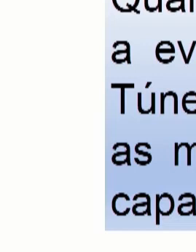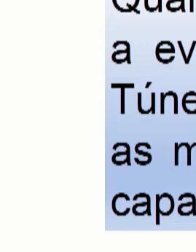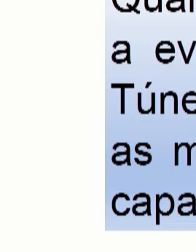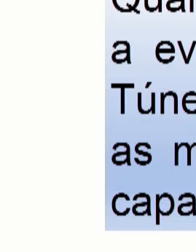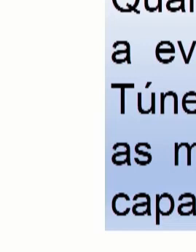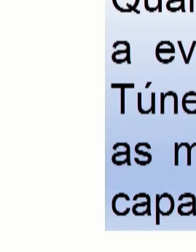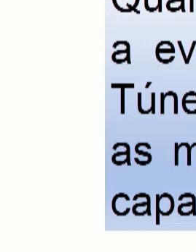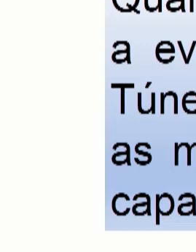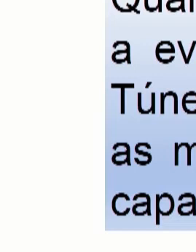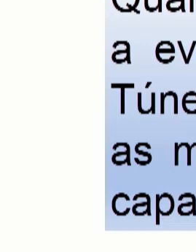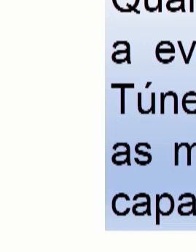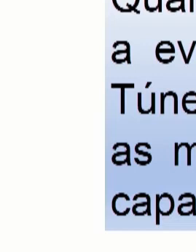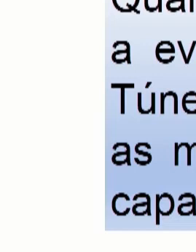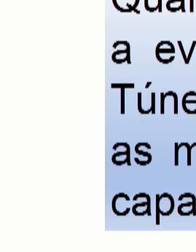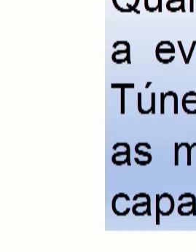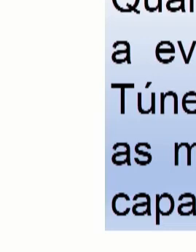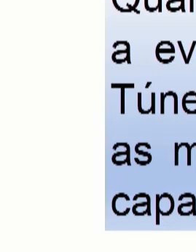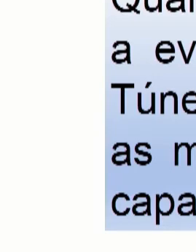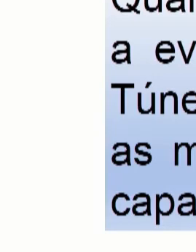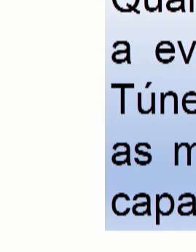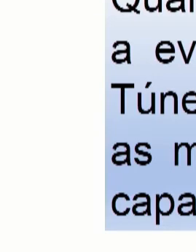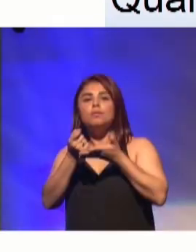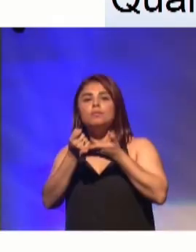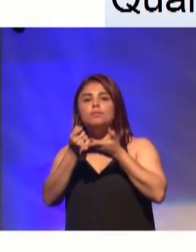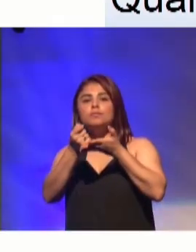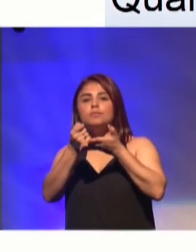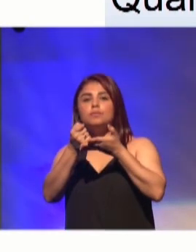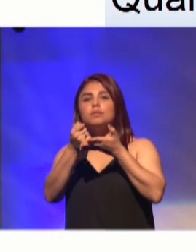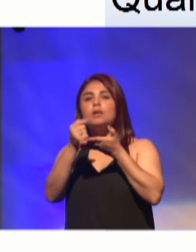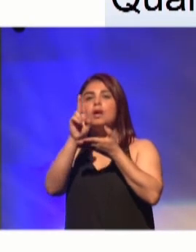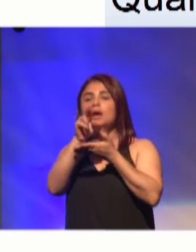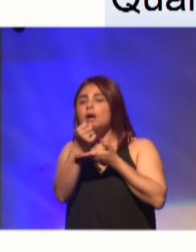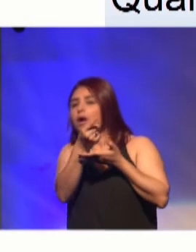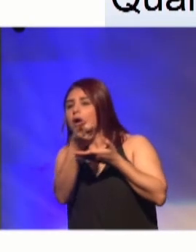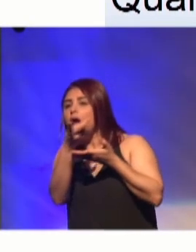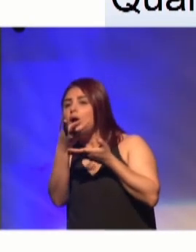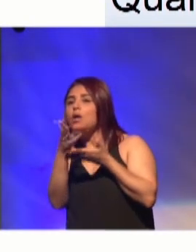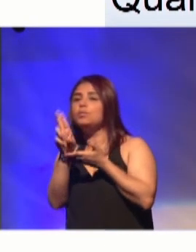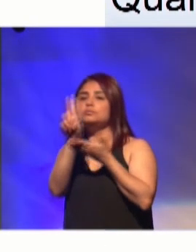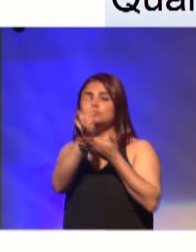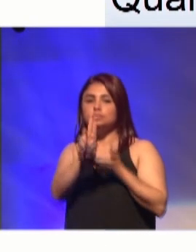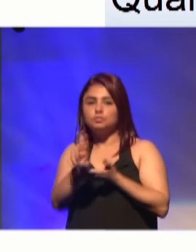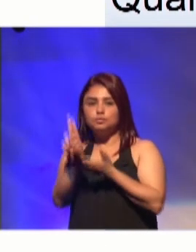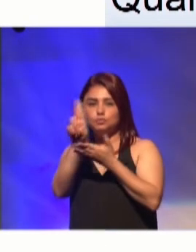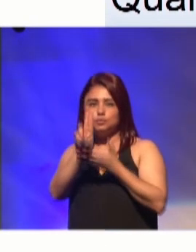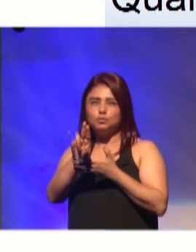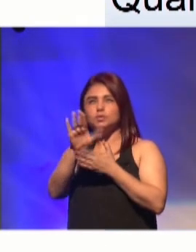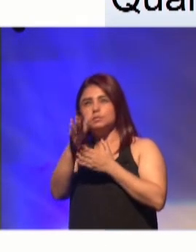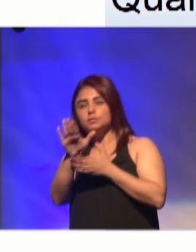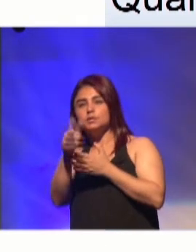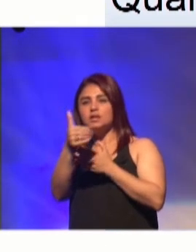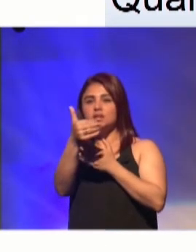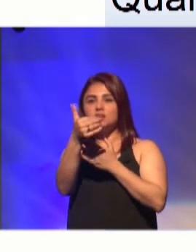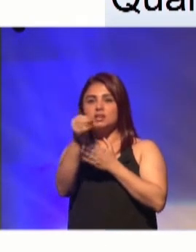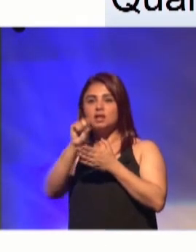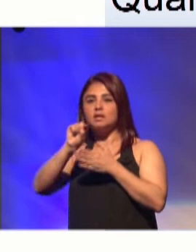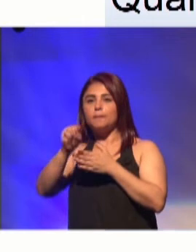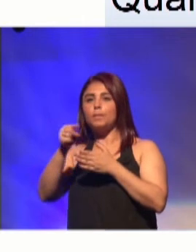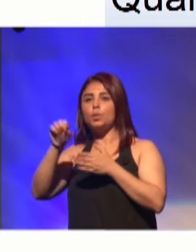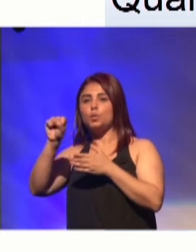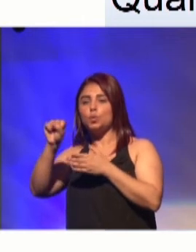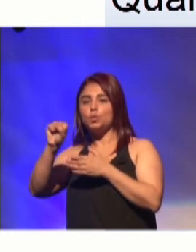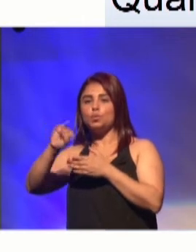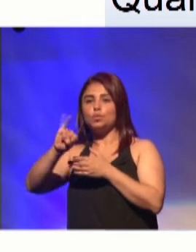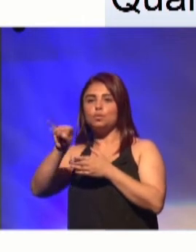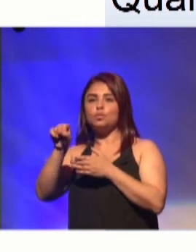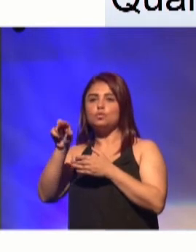assim. Então, veja, as doses que foram utilizadas, as mais favoráveis, em torno de 10,8 joules.